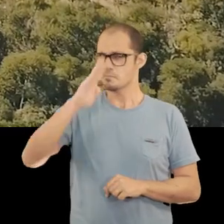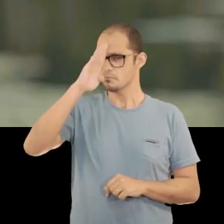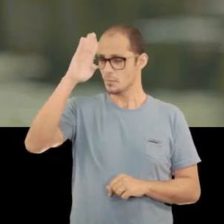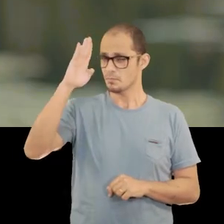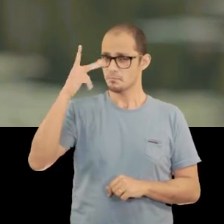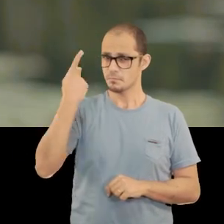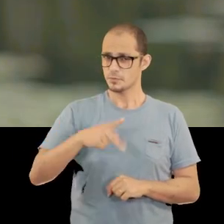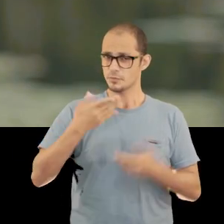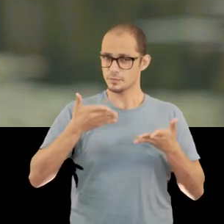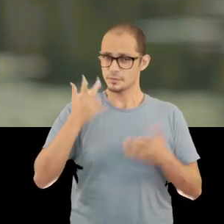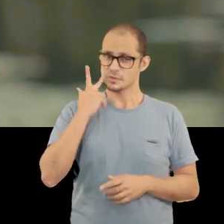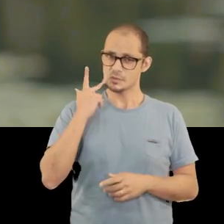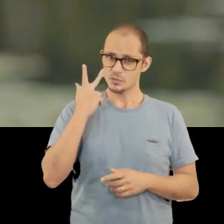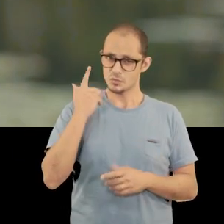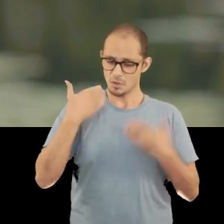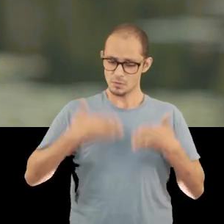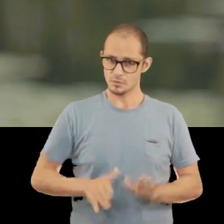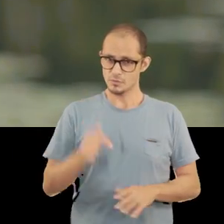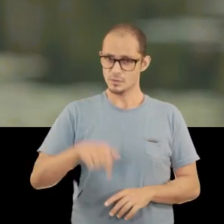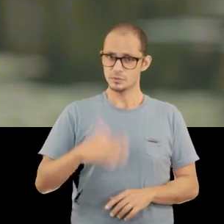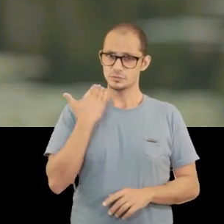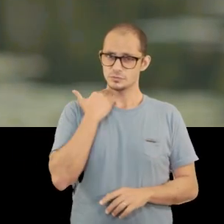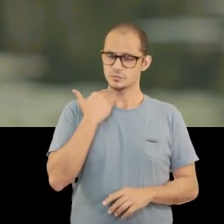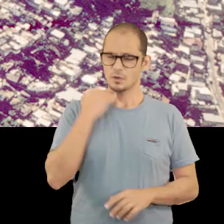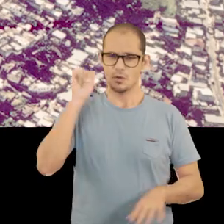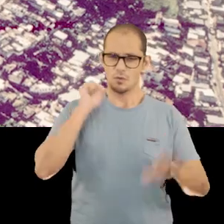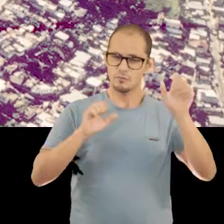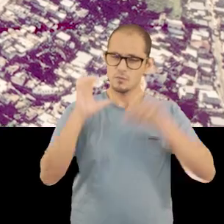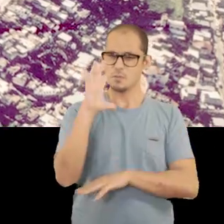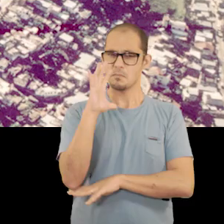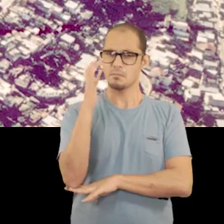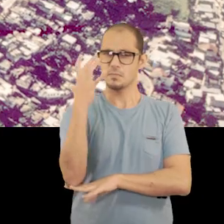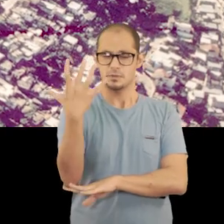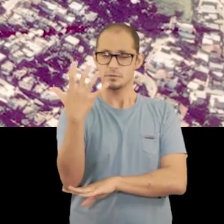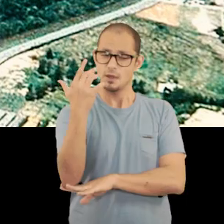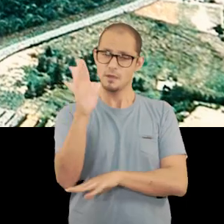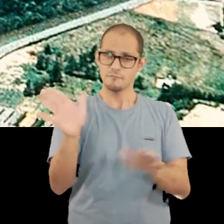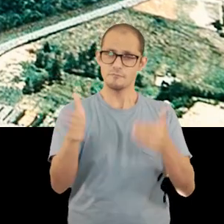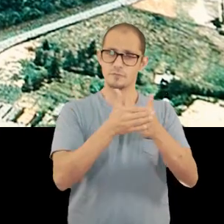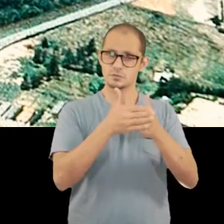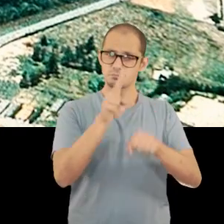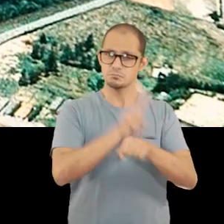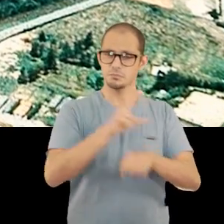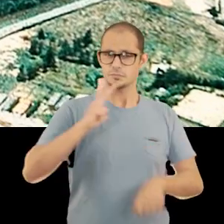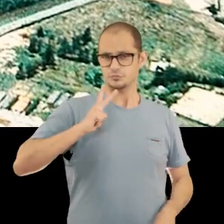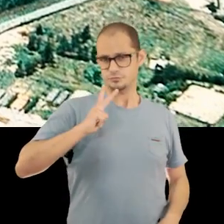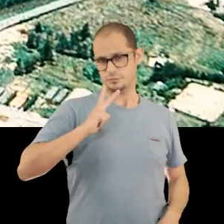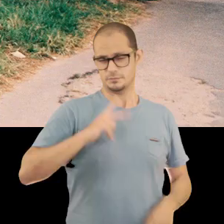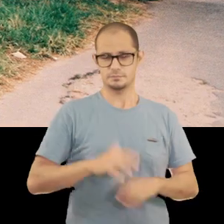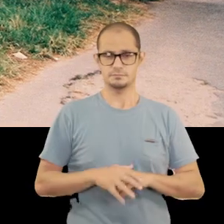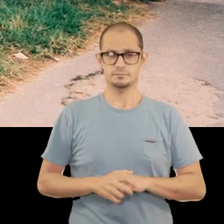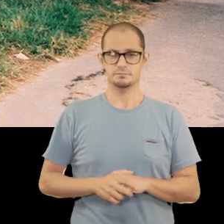Principalmente aqueles que nasceram em Juiz de Fora sempre ouviram falar da Mata do Crambeque. Era uma área assim fechada,